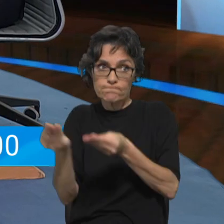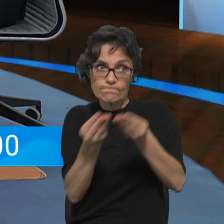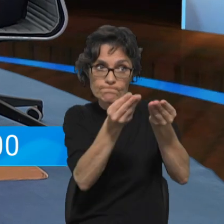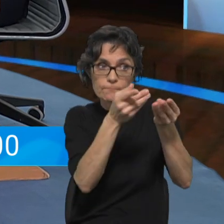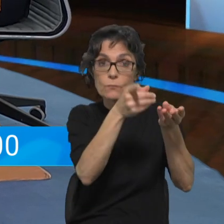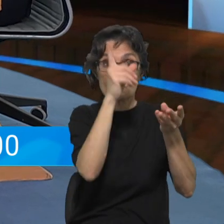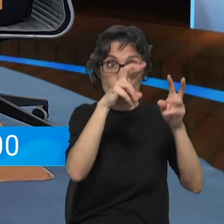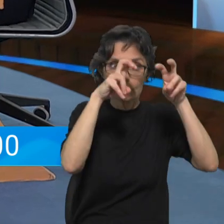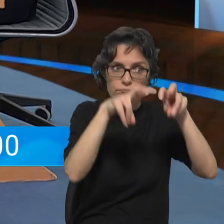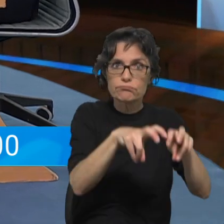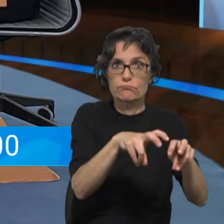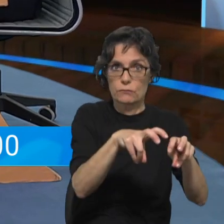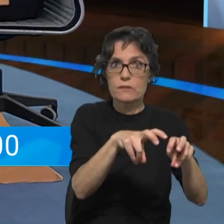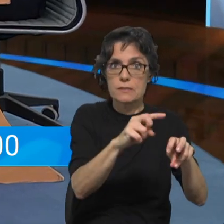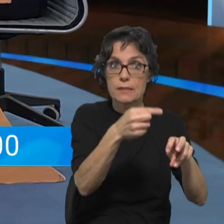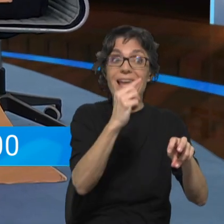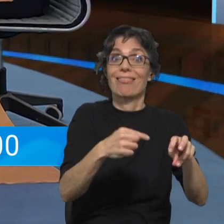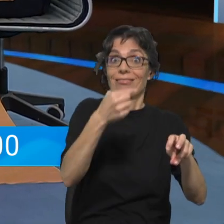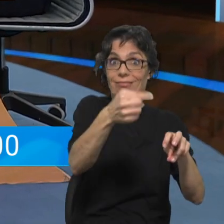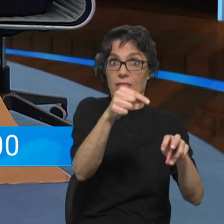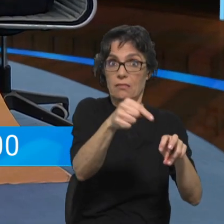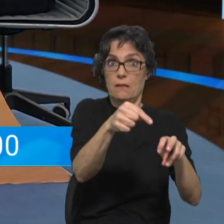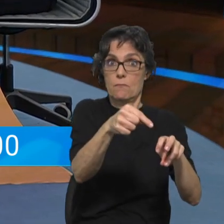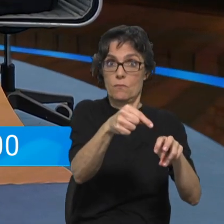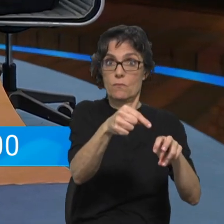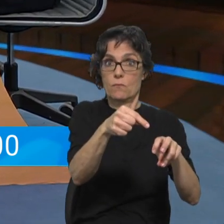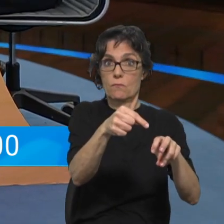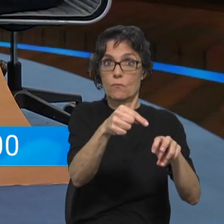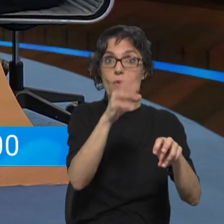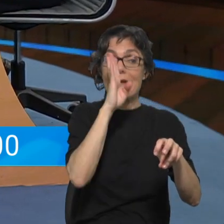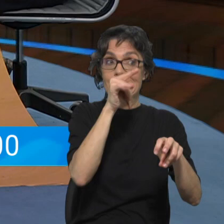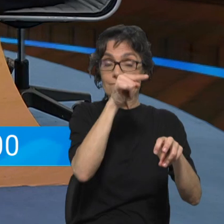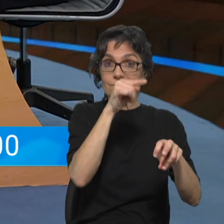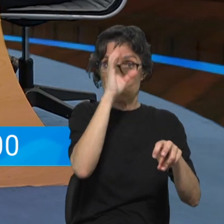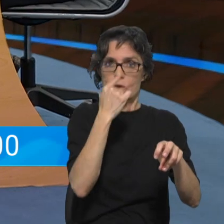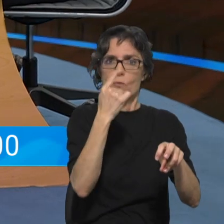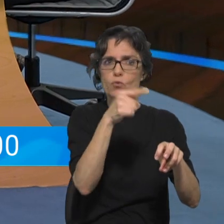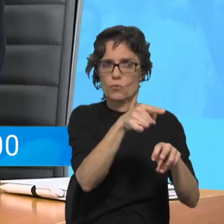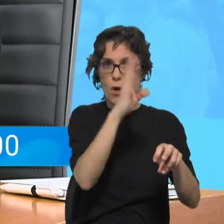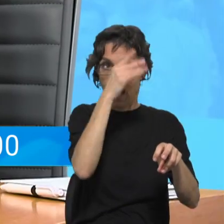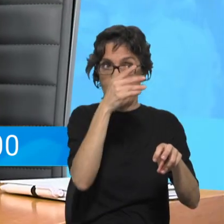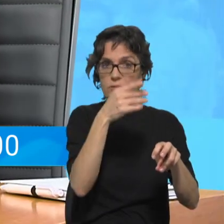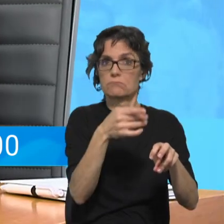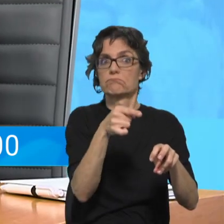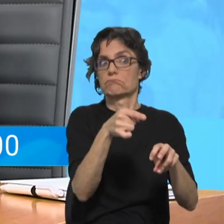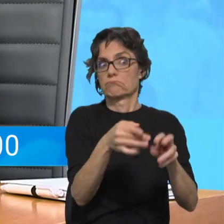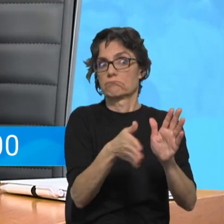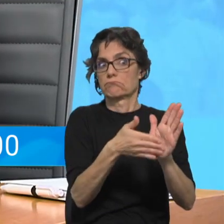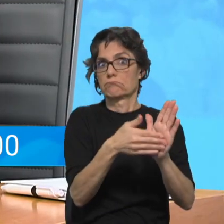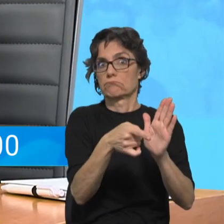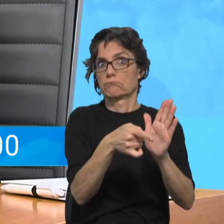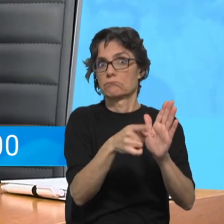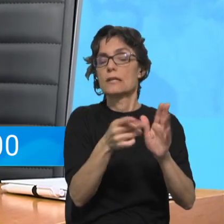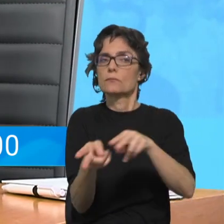toda a investigação e só depois é que, se o Ministério Público entender que há motivos, é que o caso transita